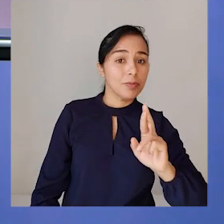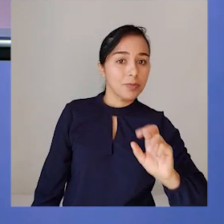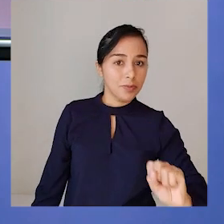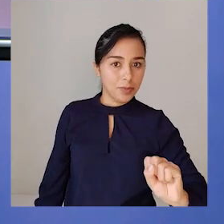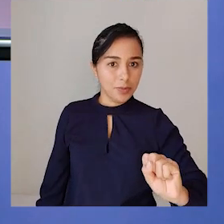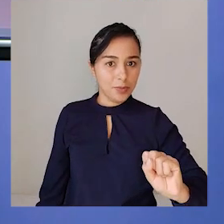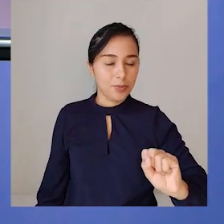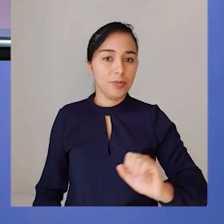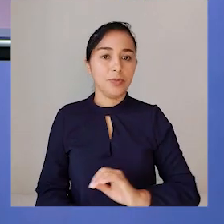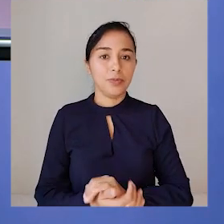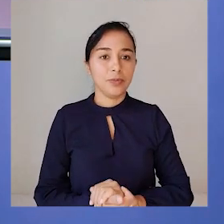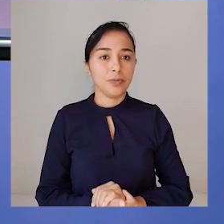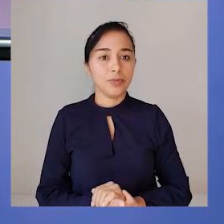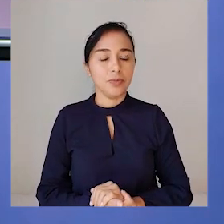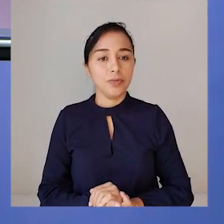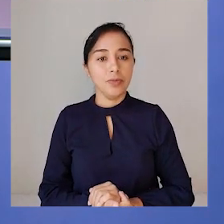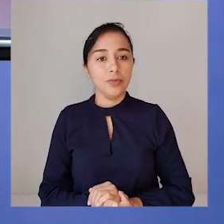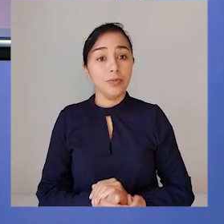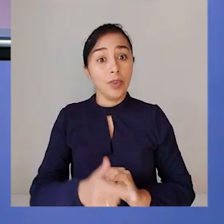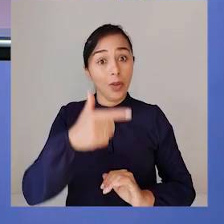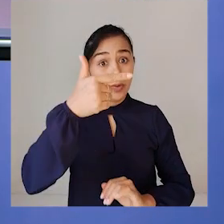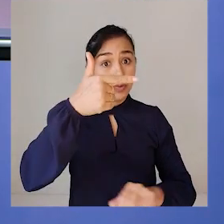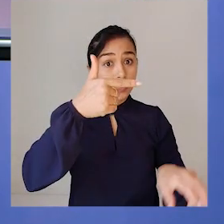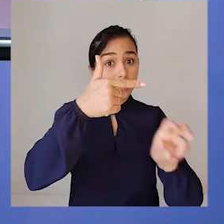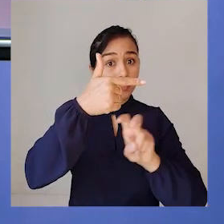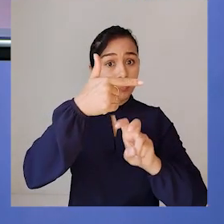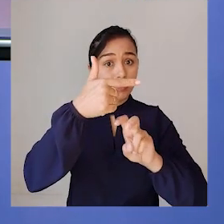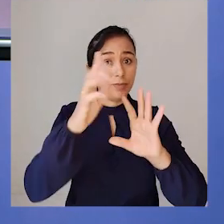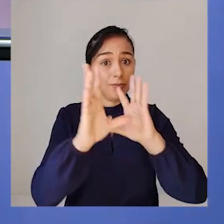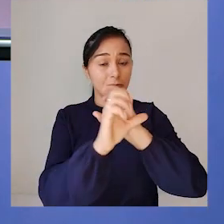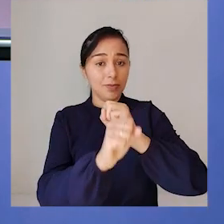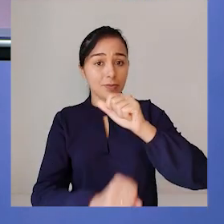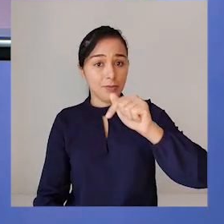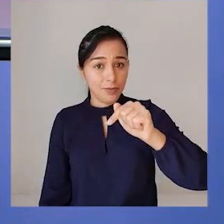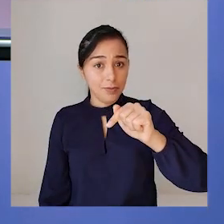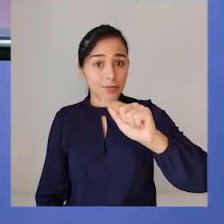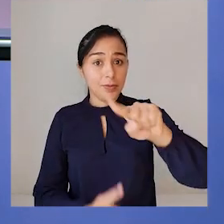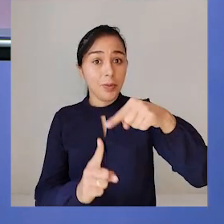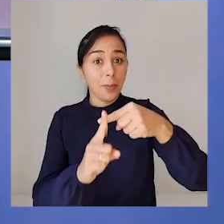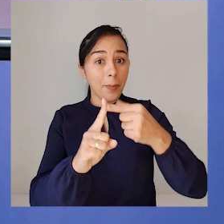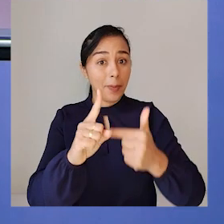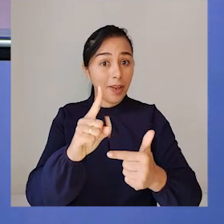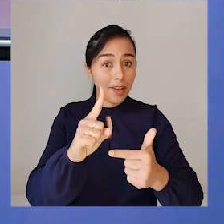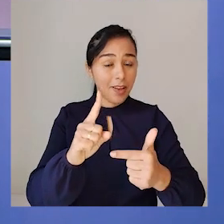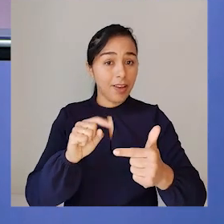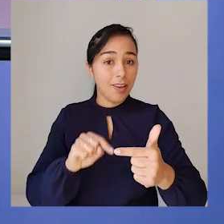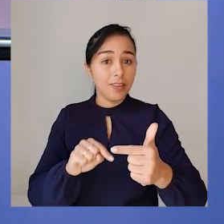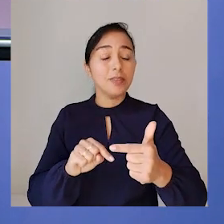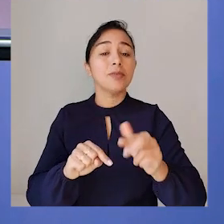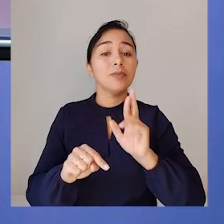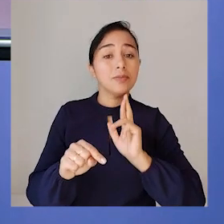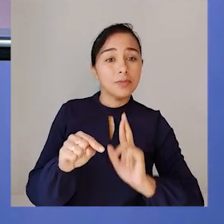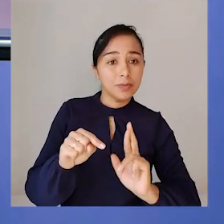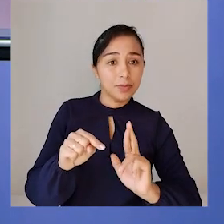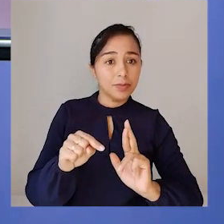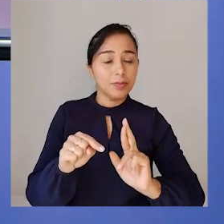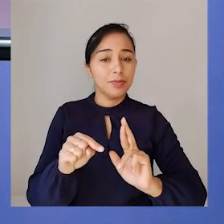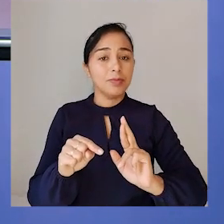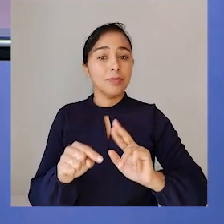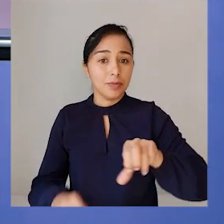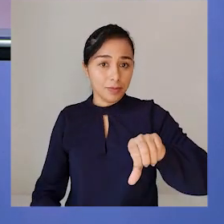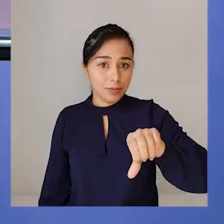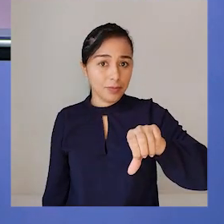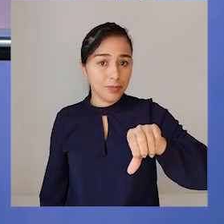8. 5 mais 2, 7. 7 mais 2, nós vamos encontrar o resultado que